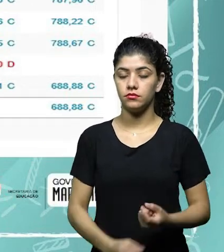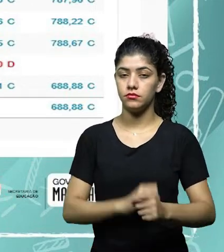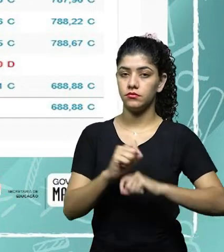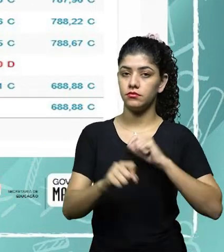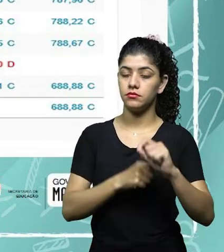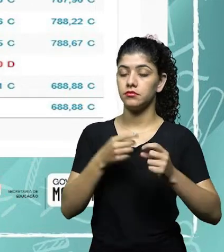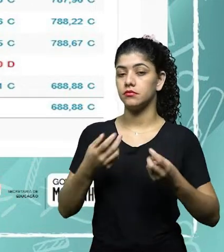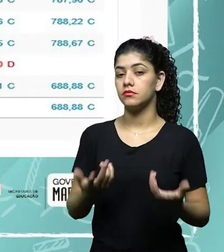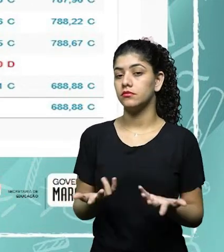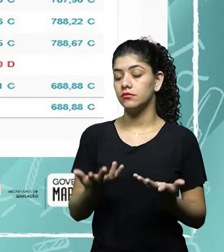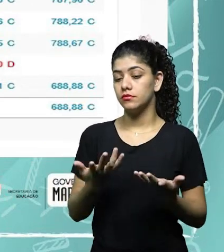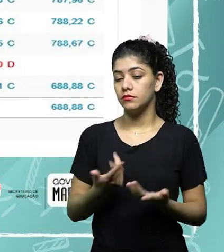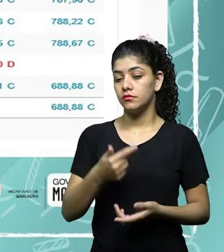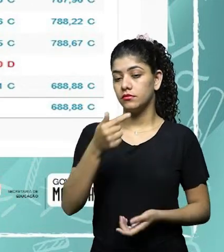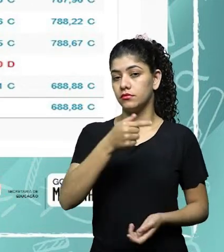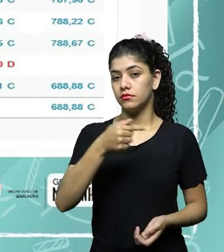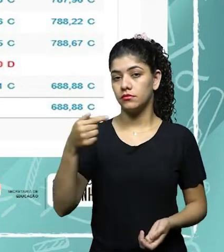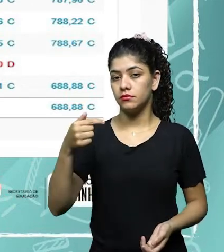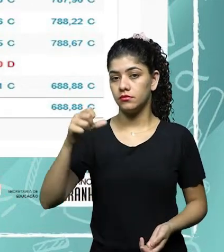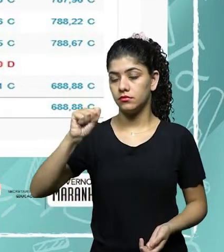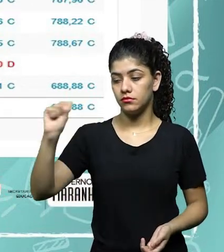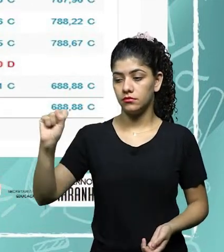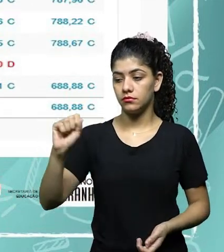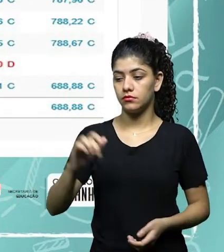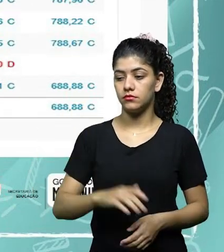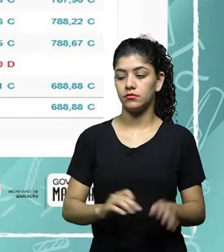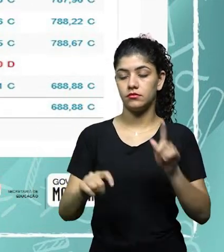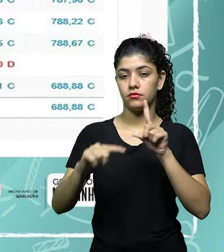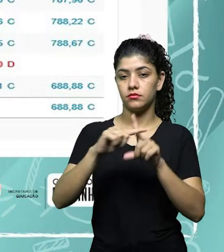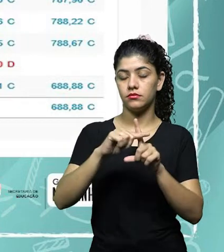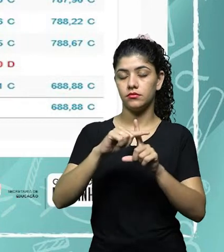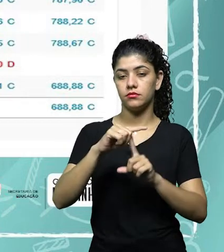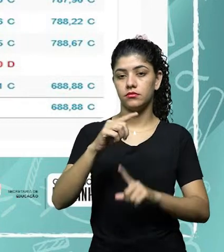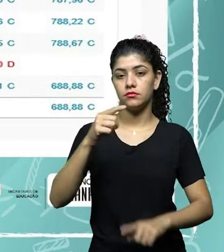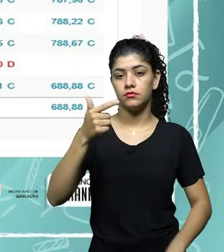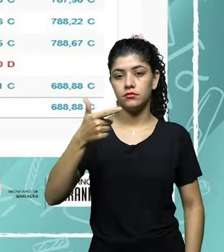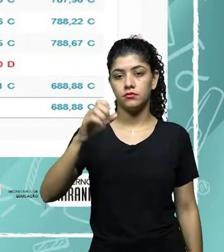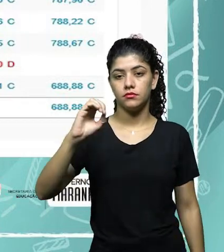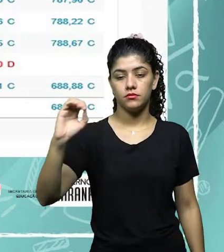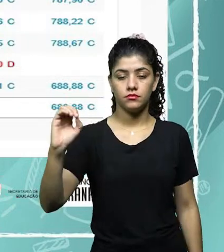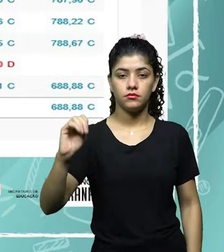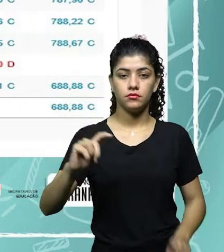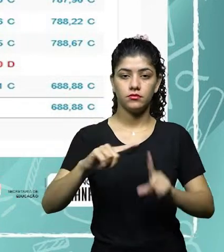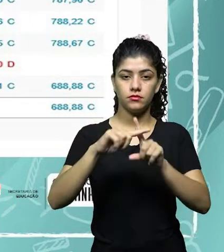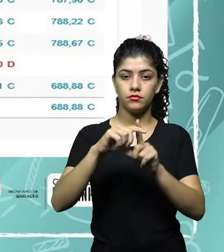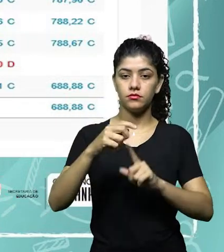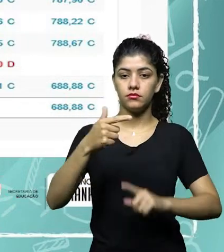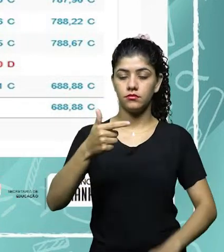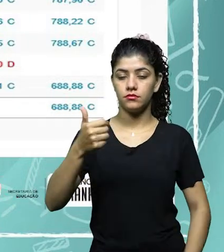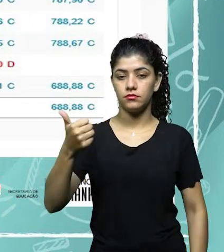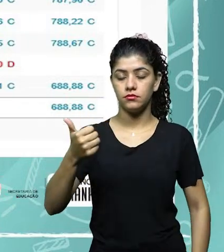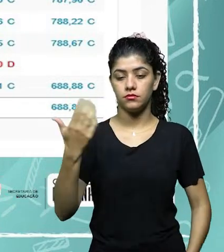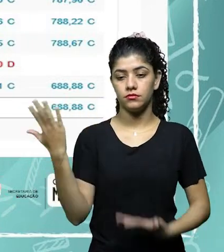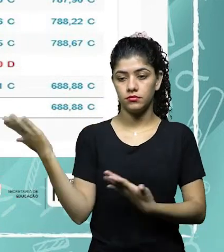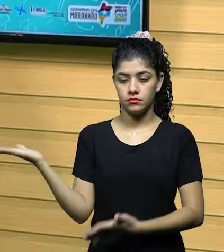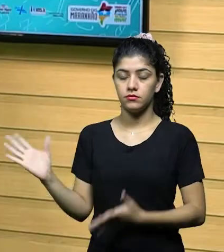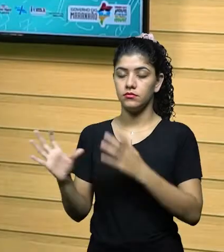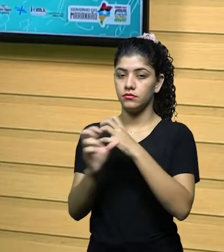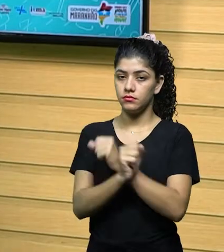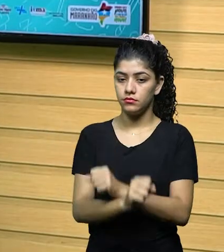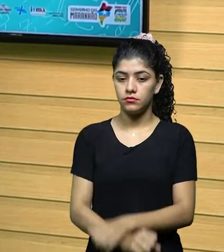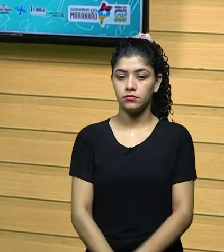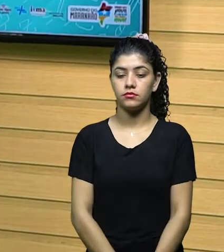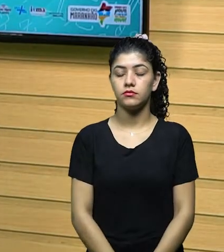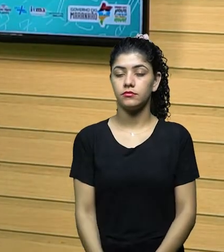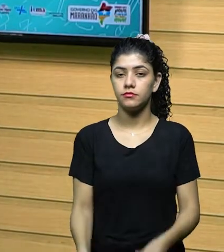688,88. Que, se você pegar 788,67, diminui 100 e soma mais 21, você vai ter esse saldo final aqui.